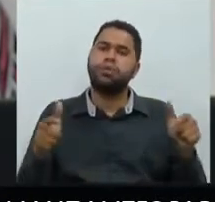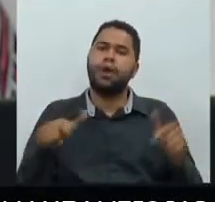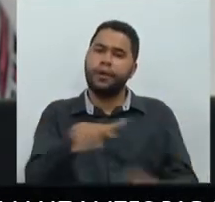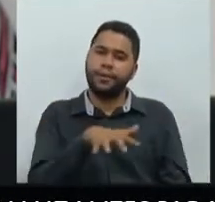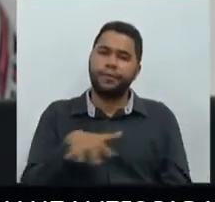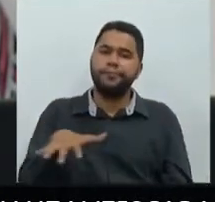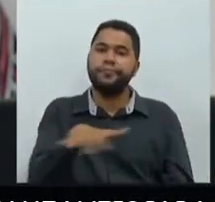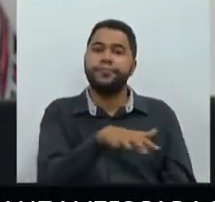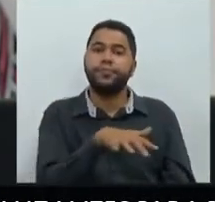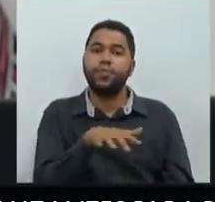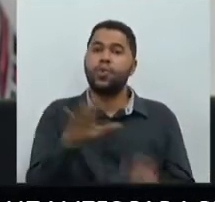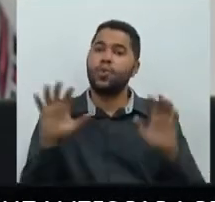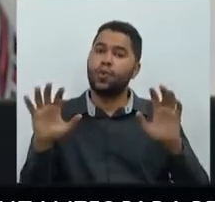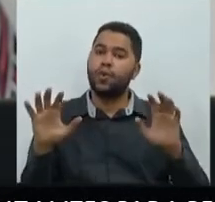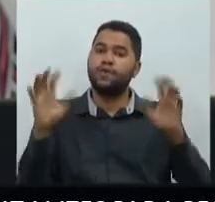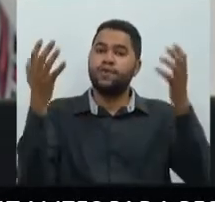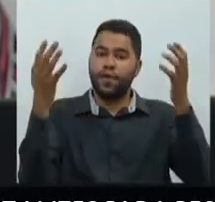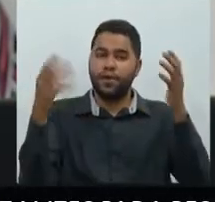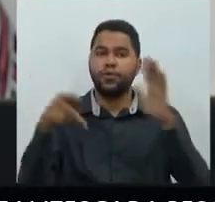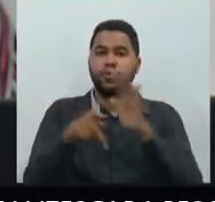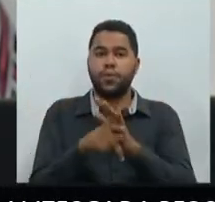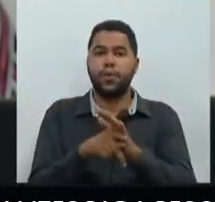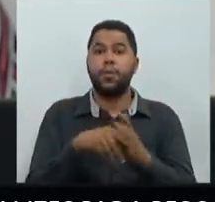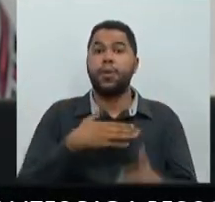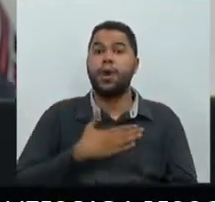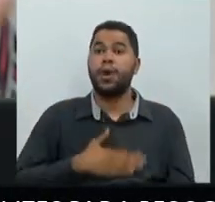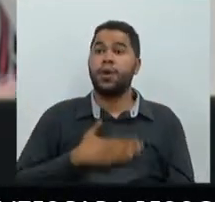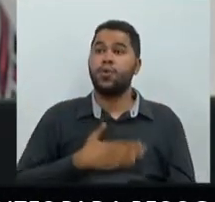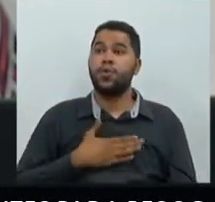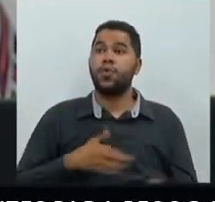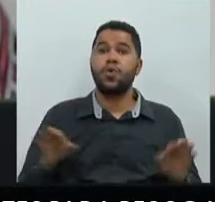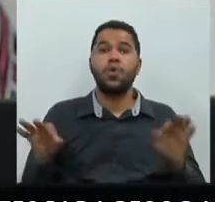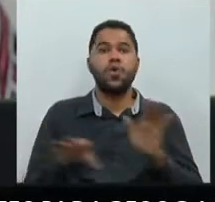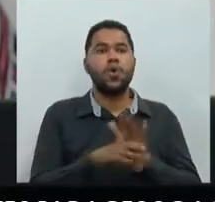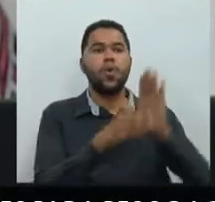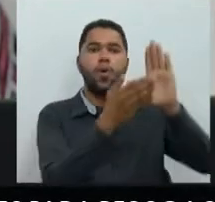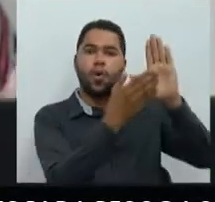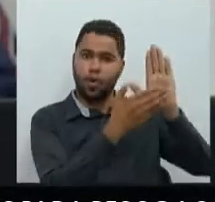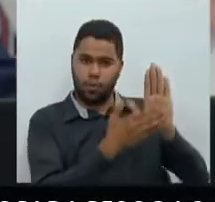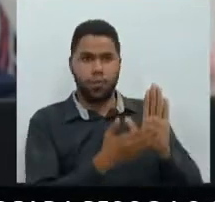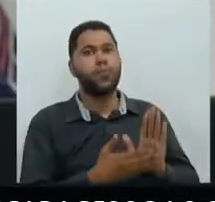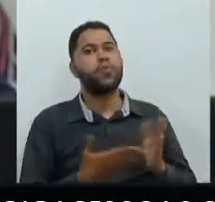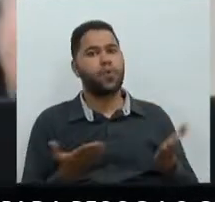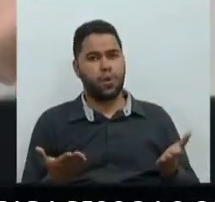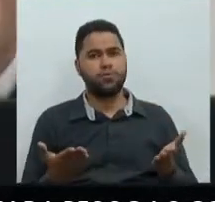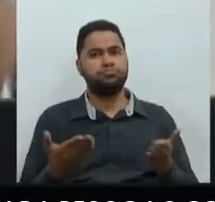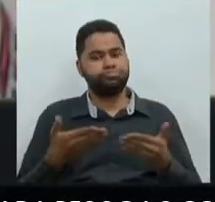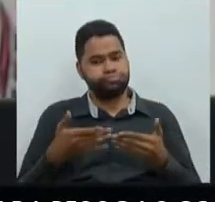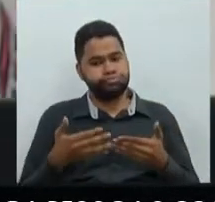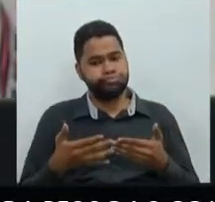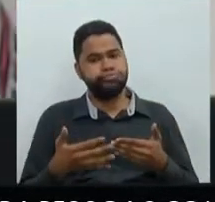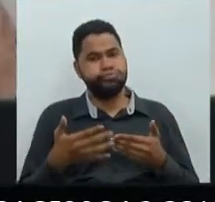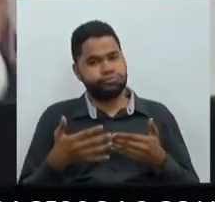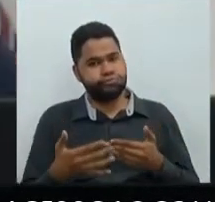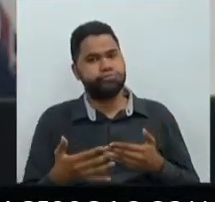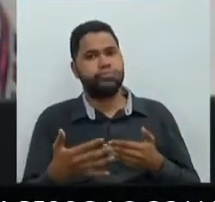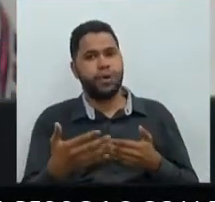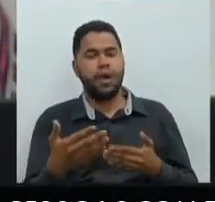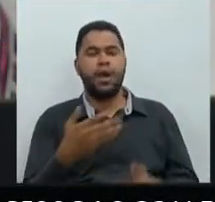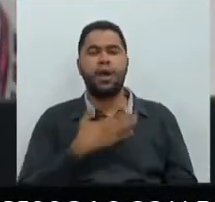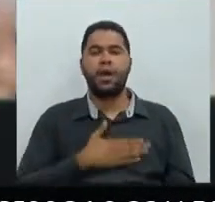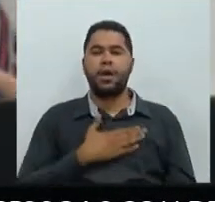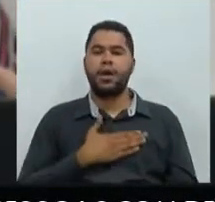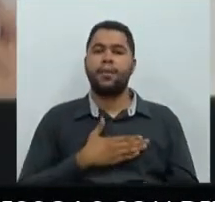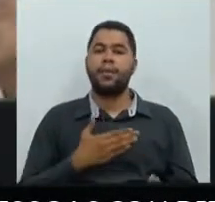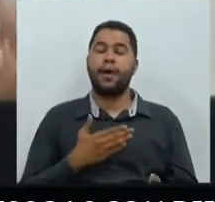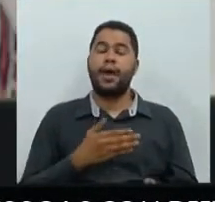causa, e no evento de agosto nós vamos fechar aqui com propostas, tá, gente? Essa caminhada de agora, de abril até